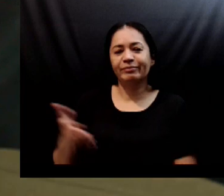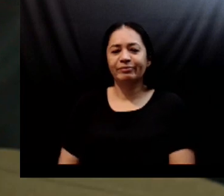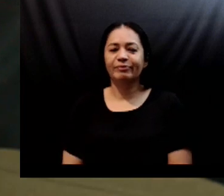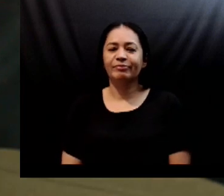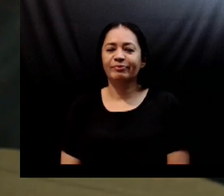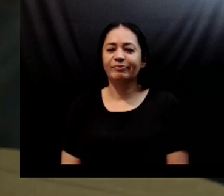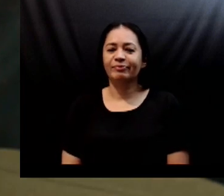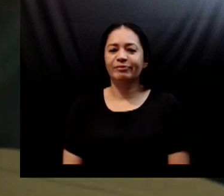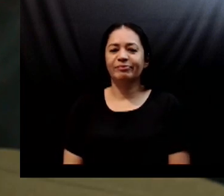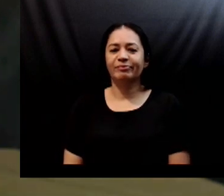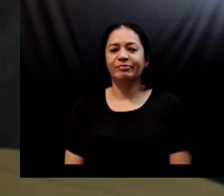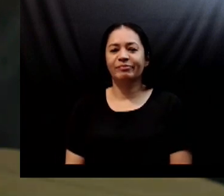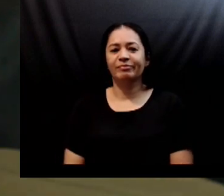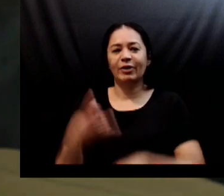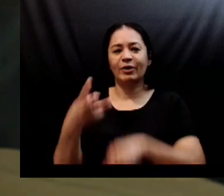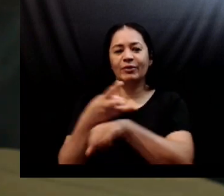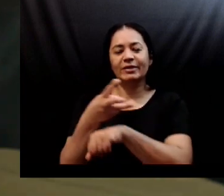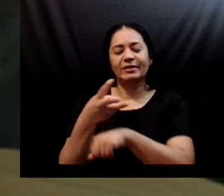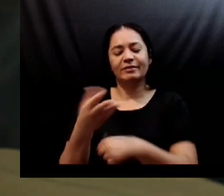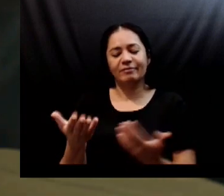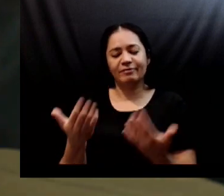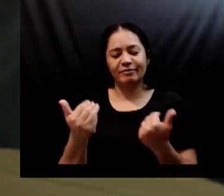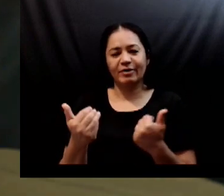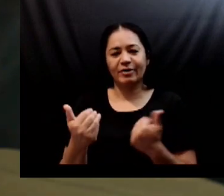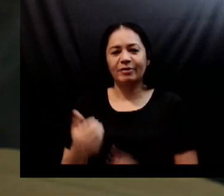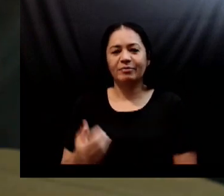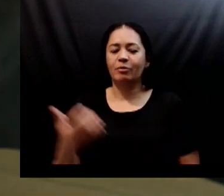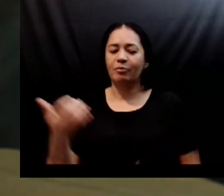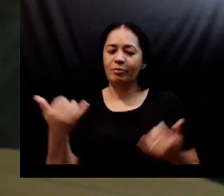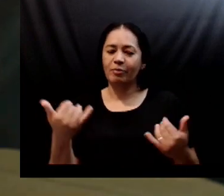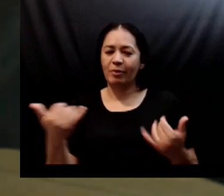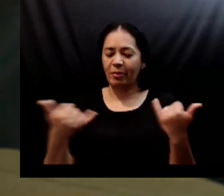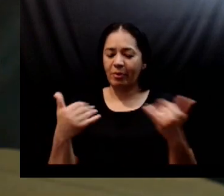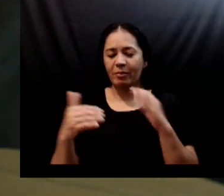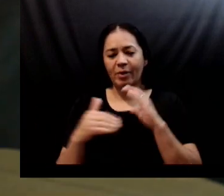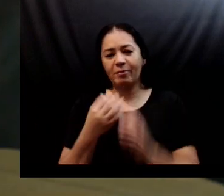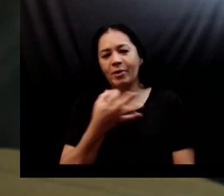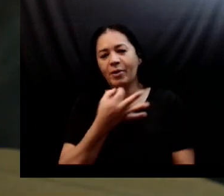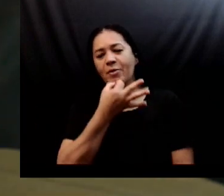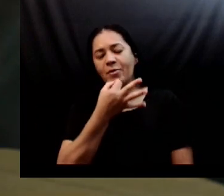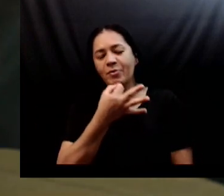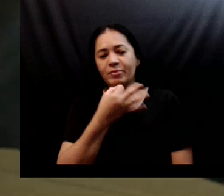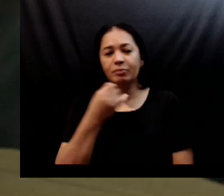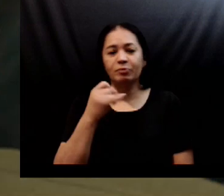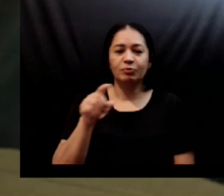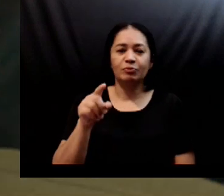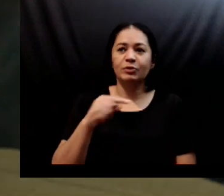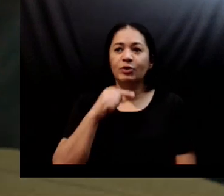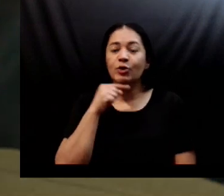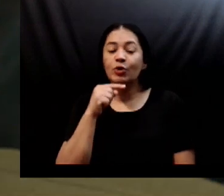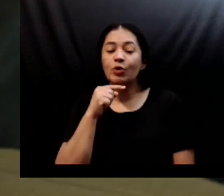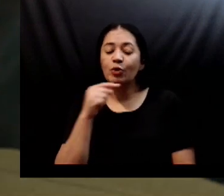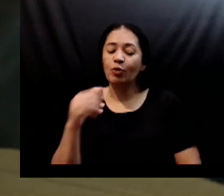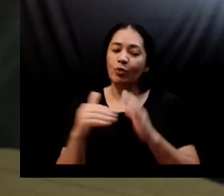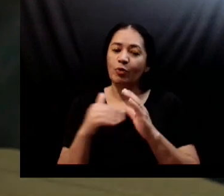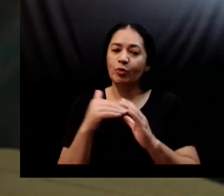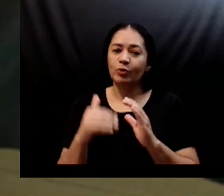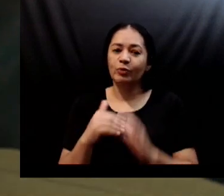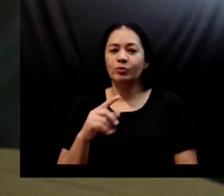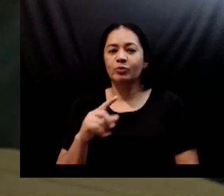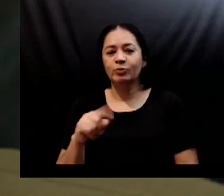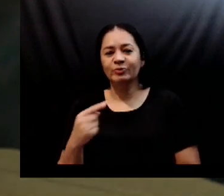19978293776. Nós queremos saber aí a sua opinião, se você tem uma dúvida, manda que daqui a pouquinho a gente já inicia o